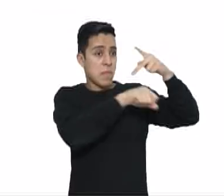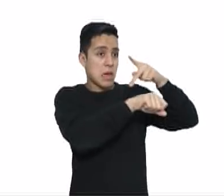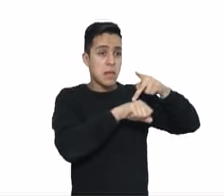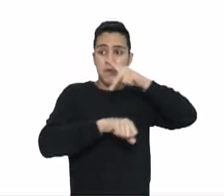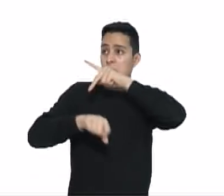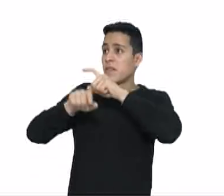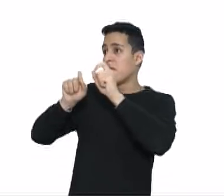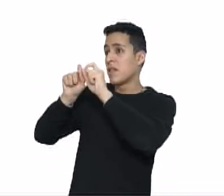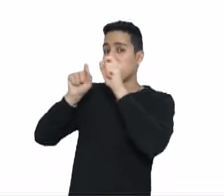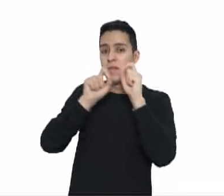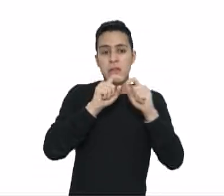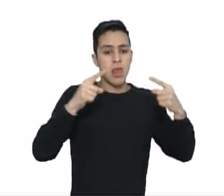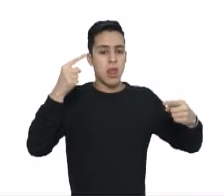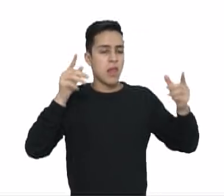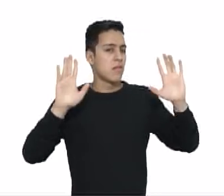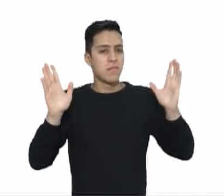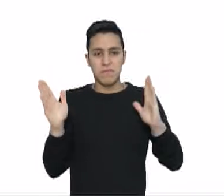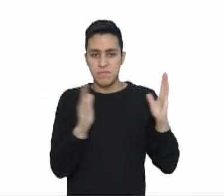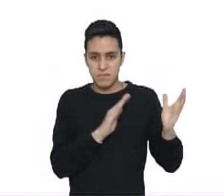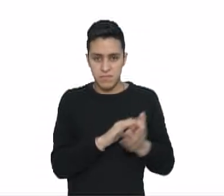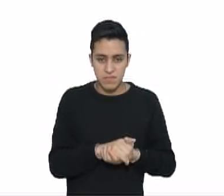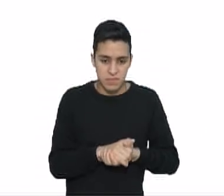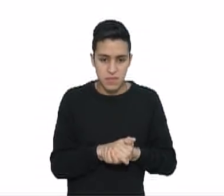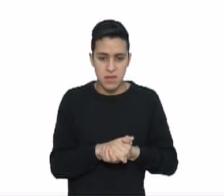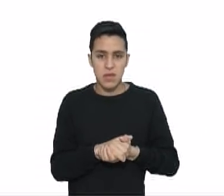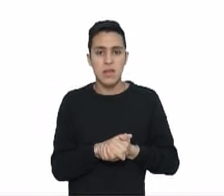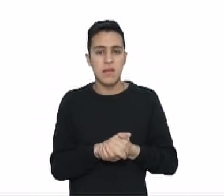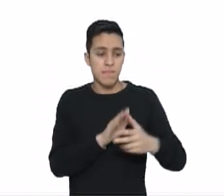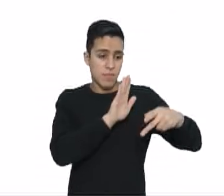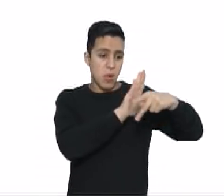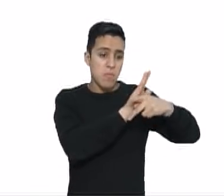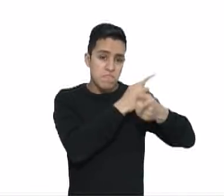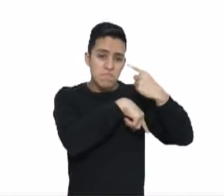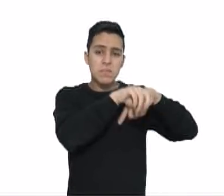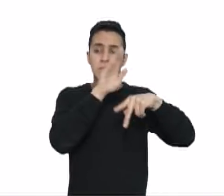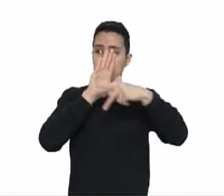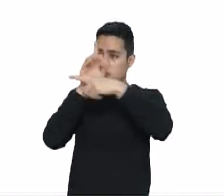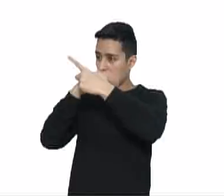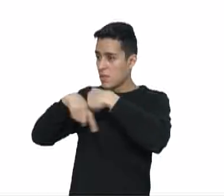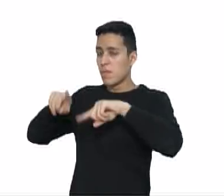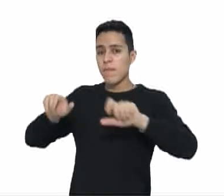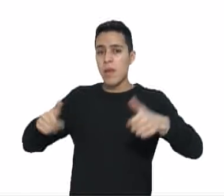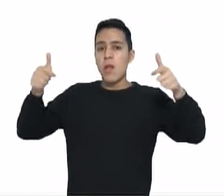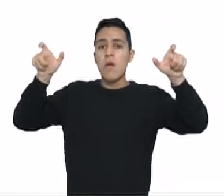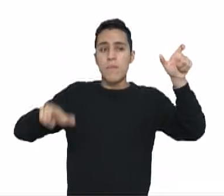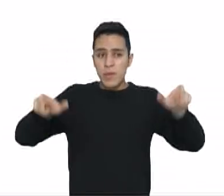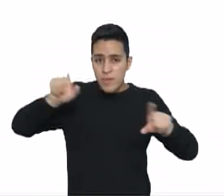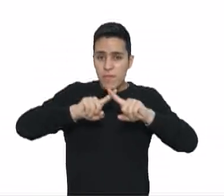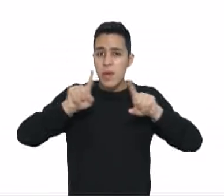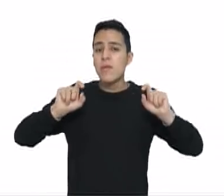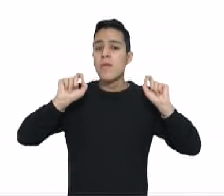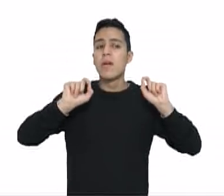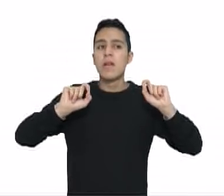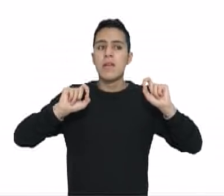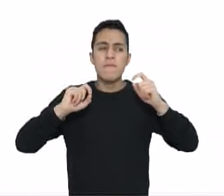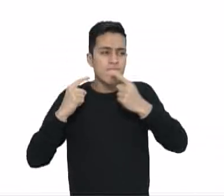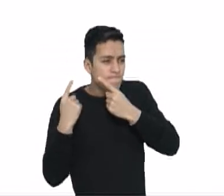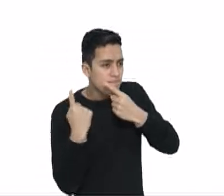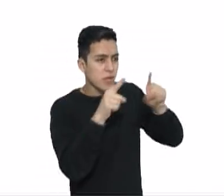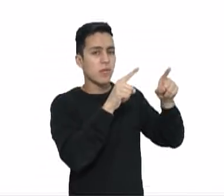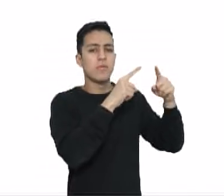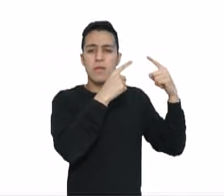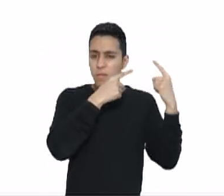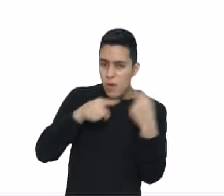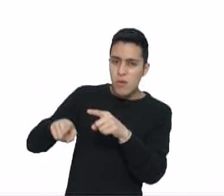estavam fazendo. Não superarem a si mesmas pela melhoria do ser humano, mas contrariar politicamente